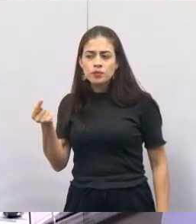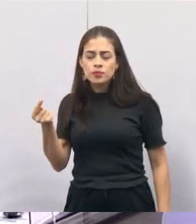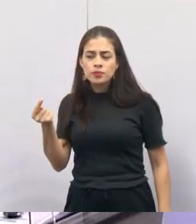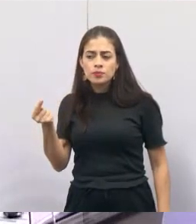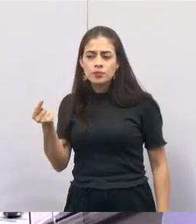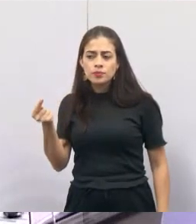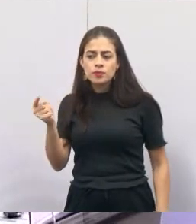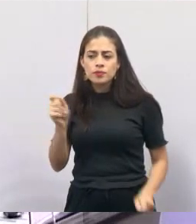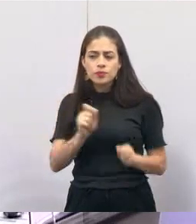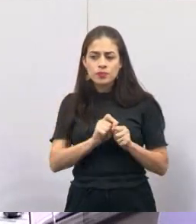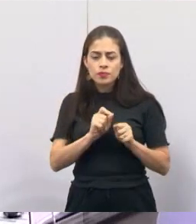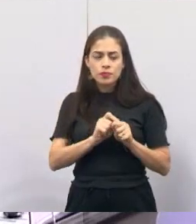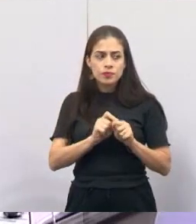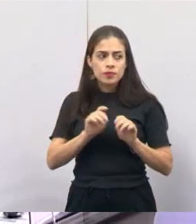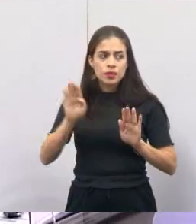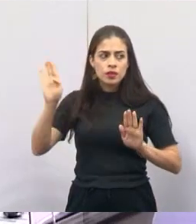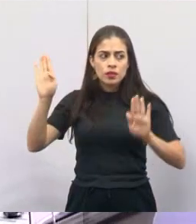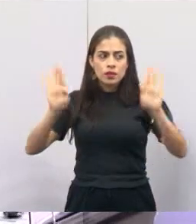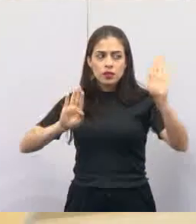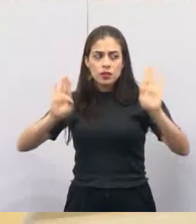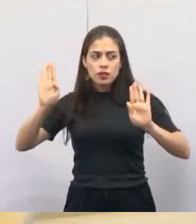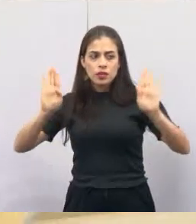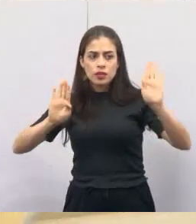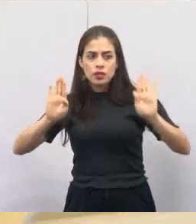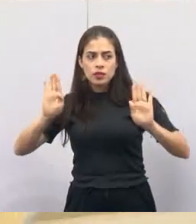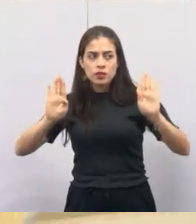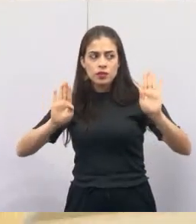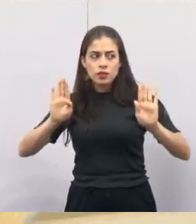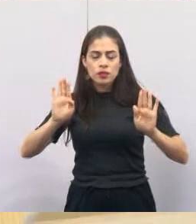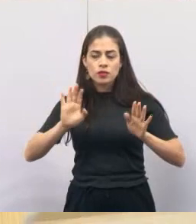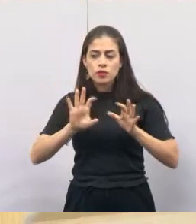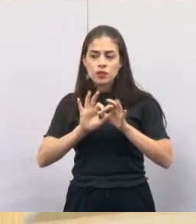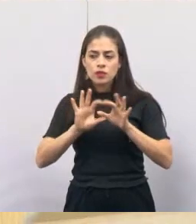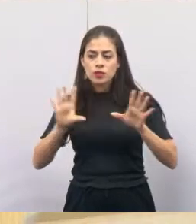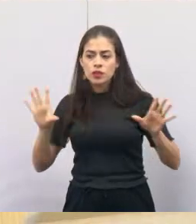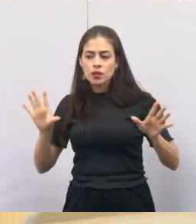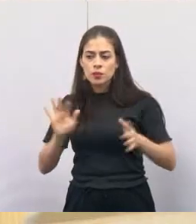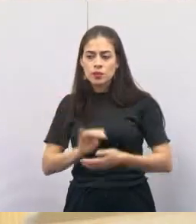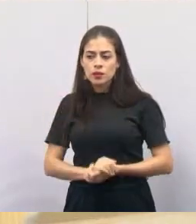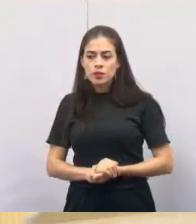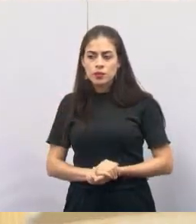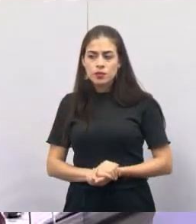feita o licenciamento, né, tudo mais, e a licitação no caso.